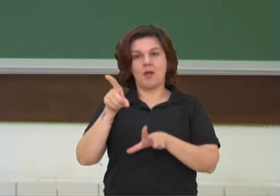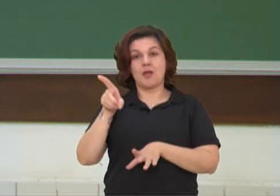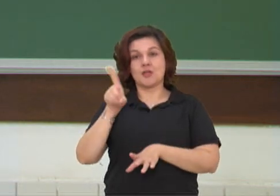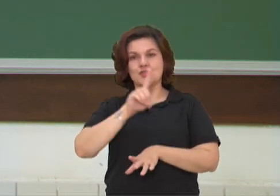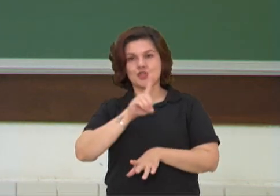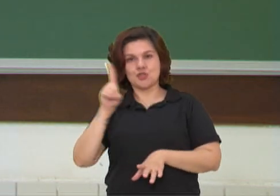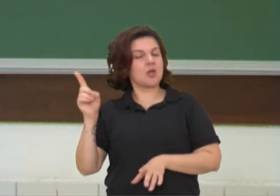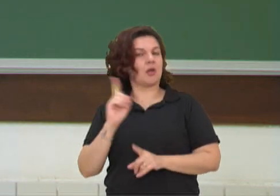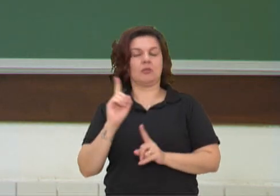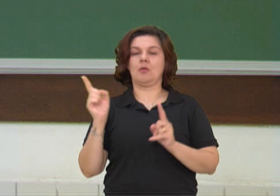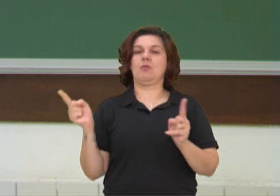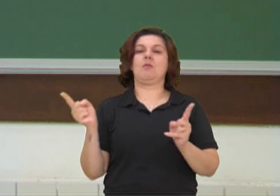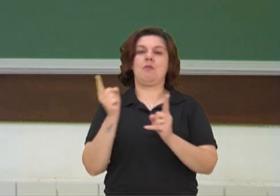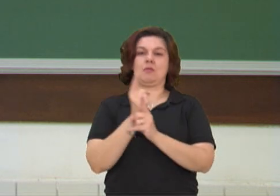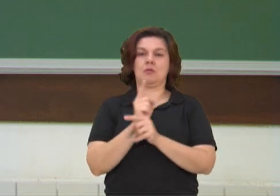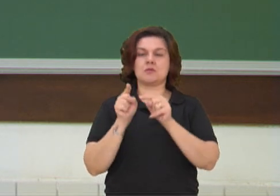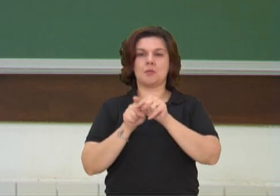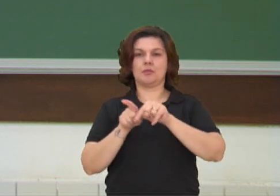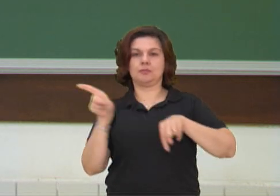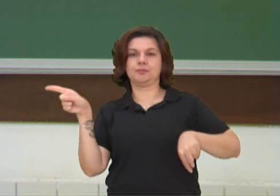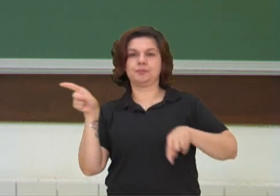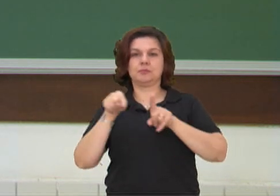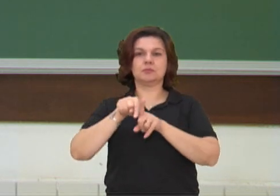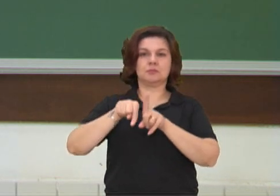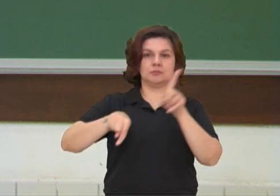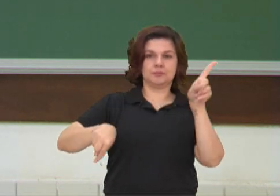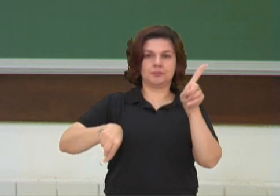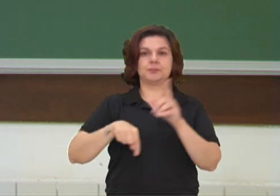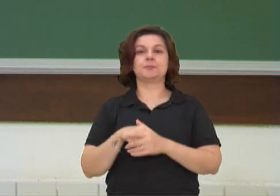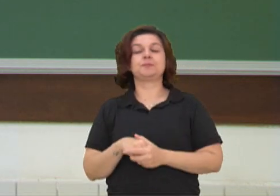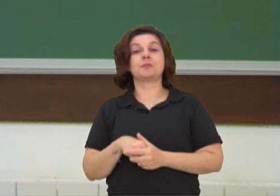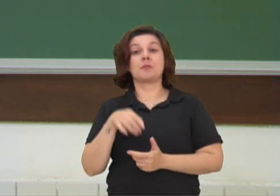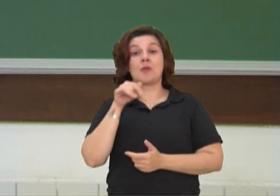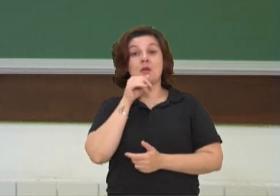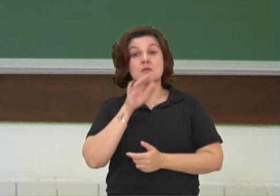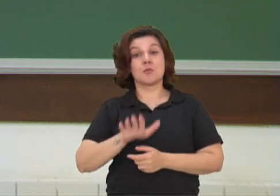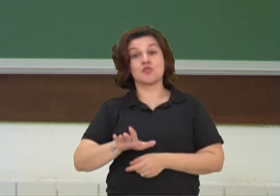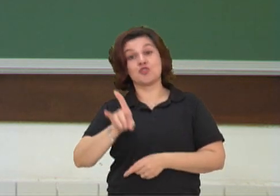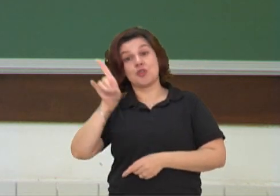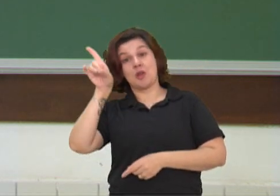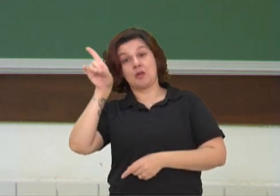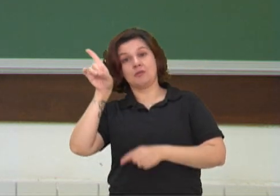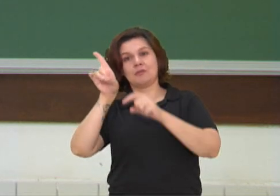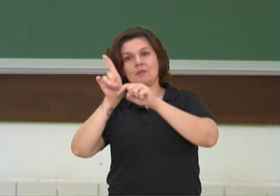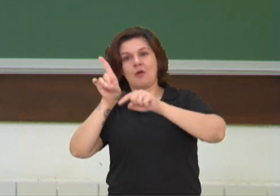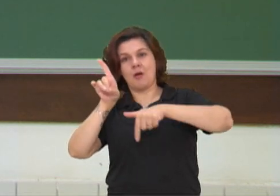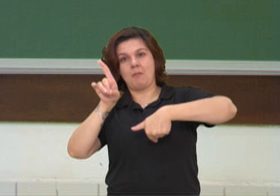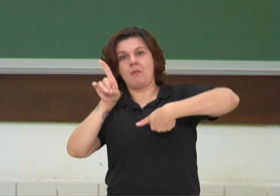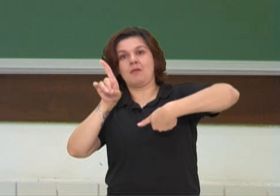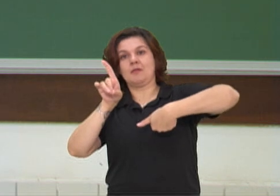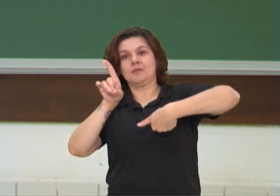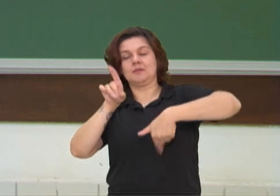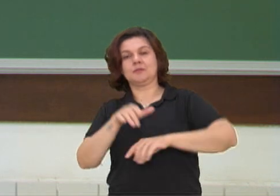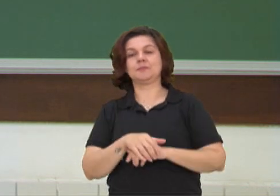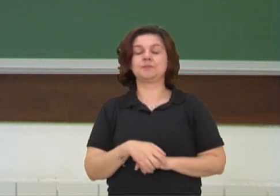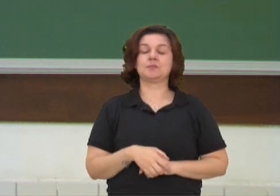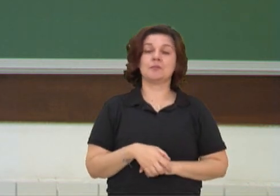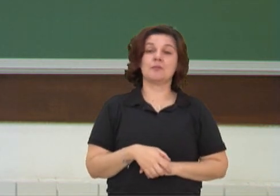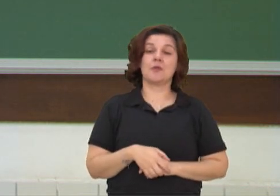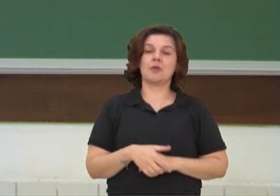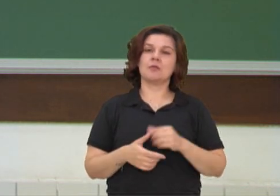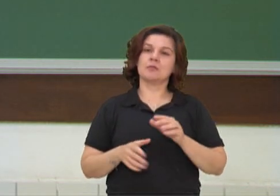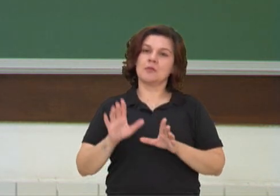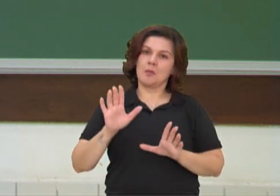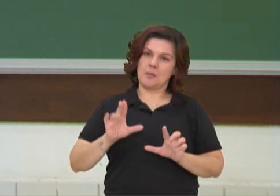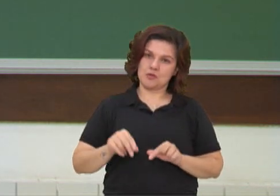trabalhar ali sempre com movimentos alternados. Então, se você vai levantar o seu braço direito, levanta lá a sua outra perna, sua perna esquerda.